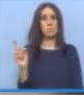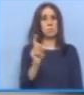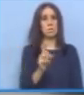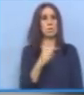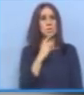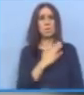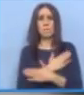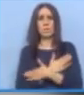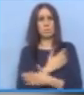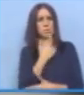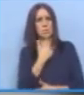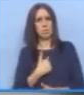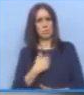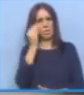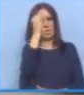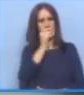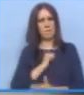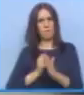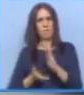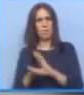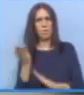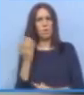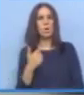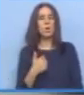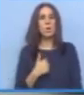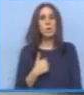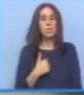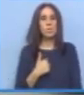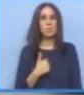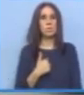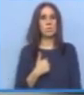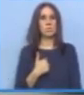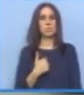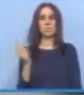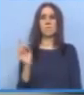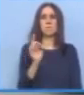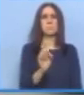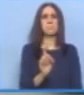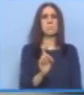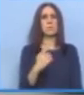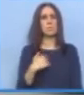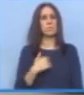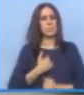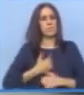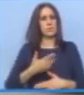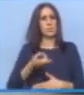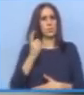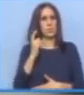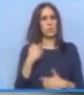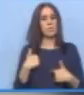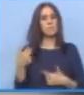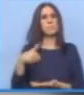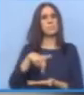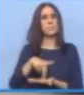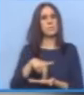dizer-me que eu vá para a minha terra? Eu não vim para aqui por profissão. Eu vim